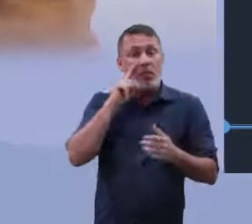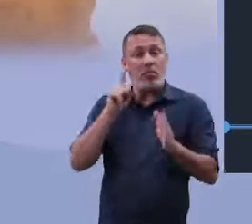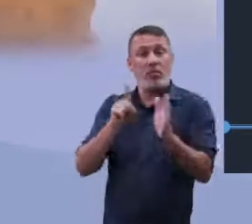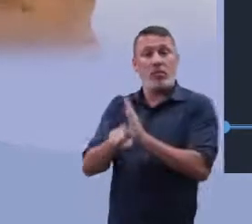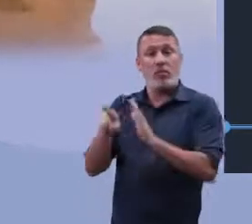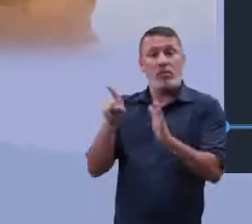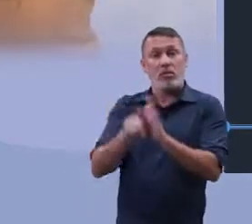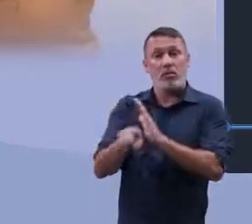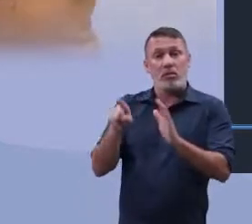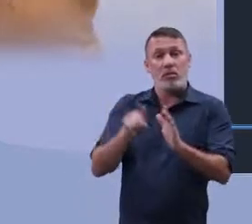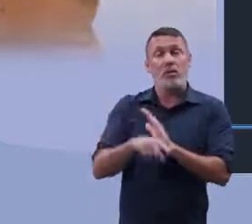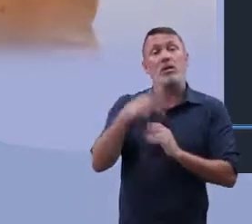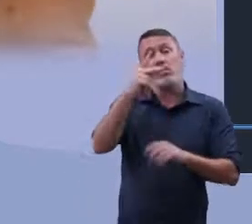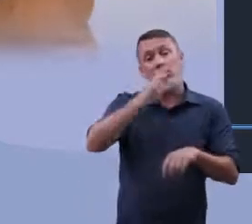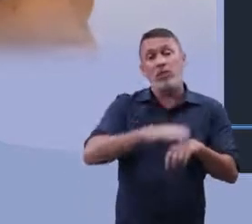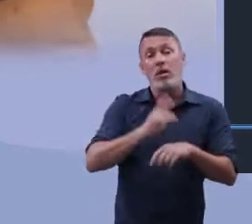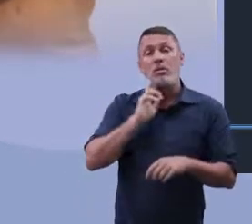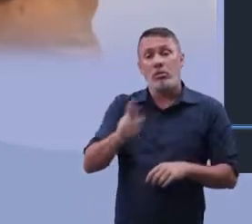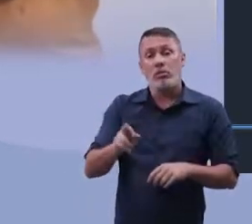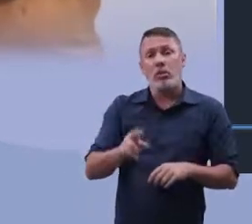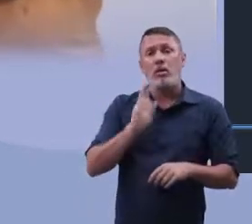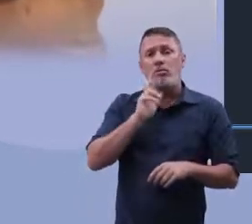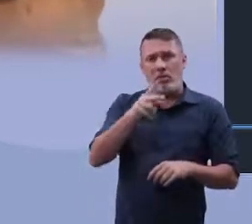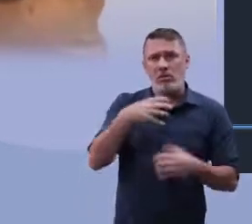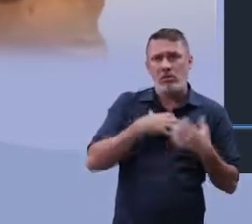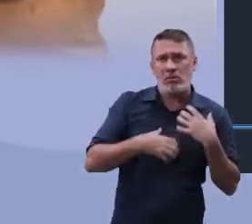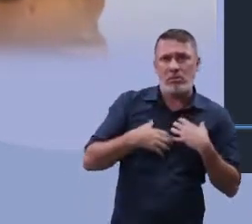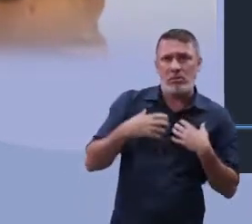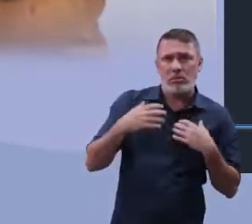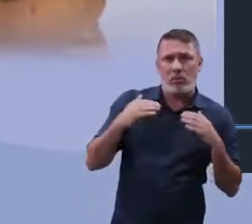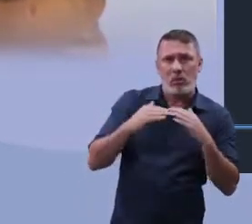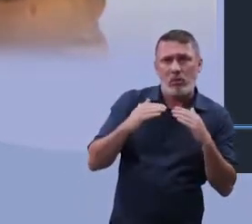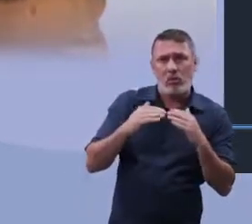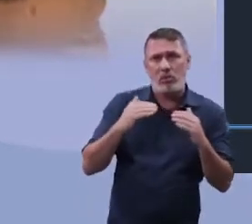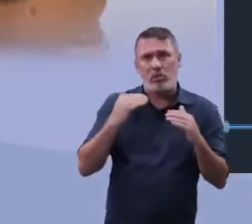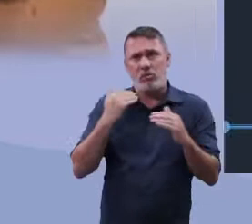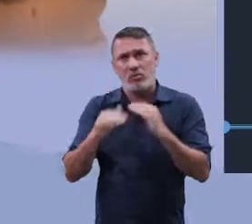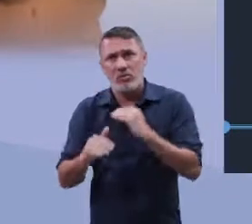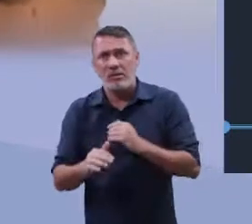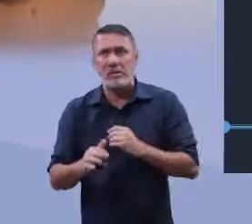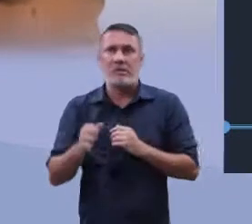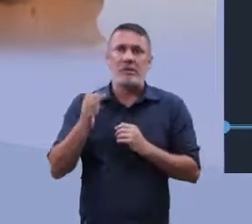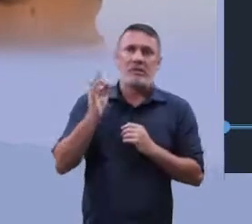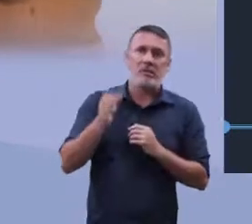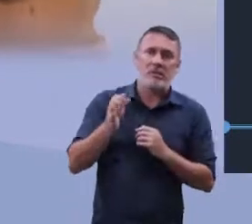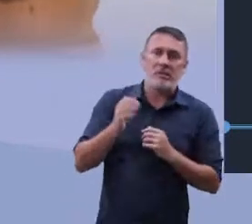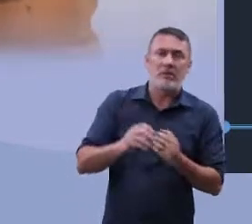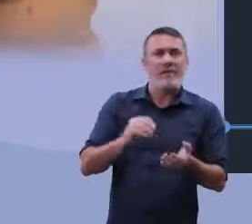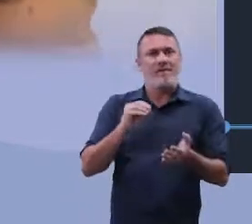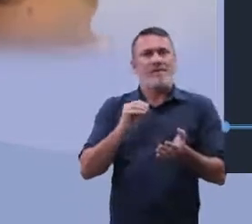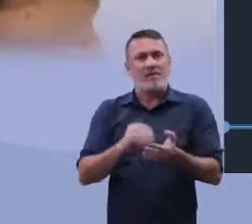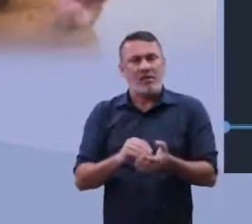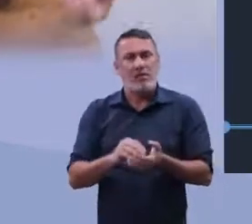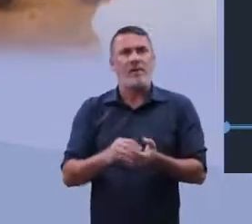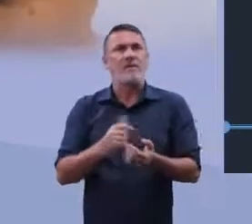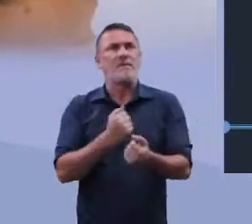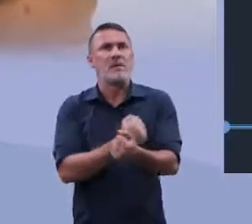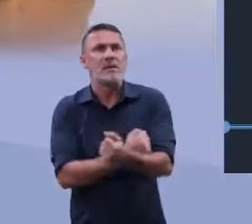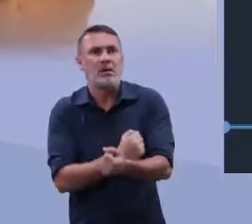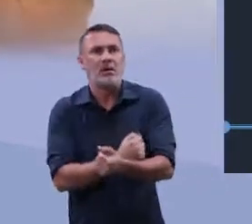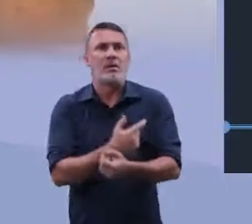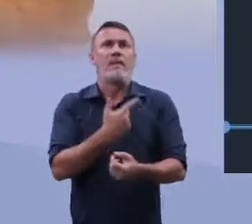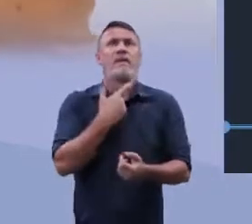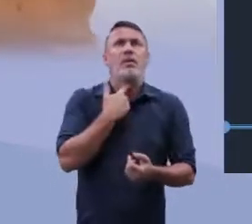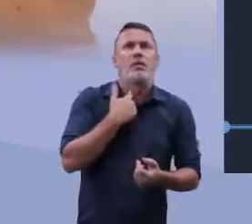são perguntas que vocês precisam responder. Se realmente você acha que ter traz uma posição de destaque, não